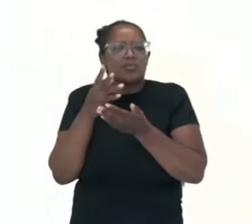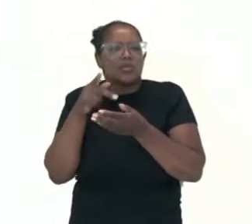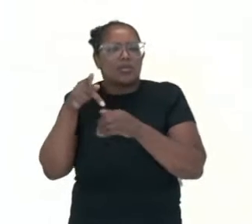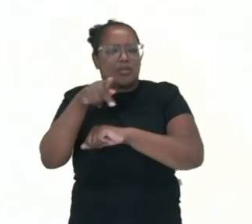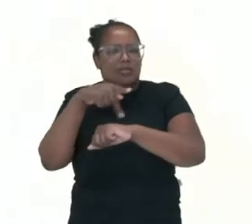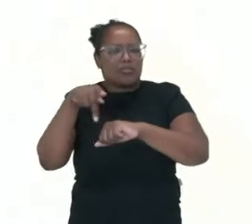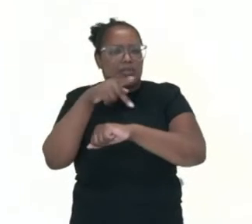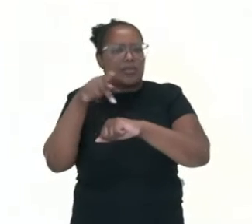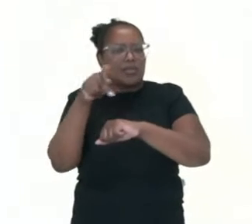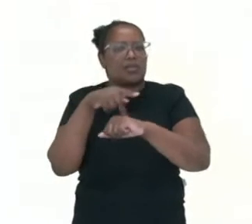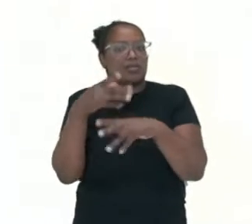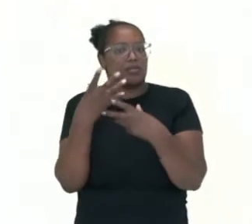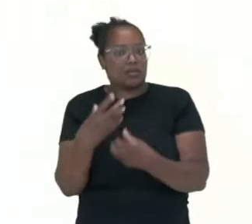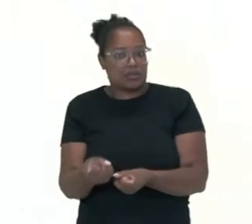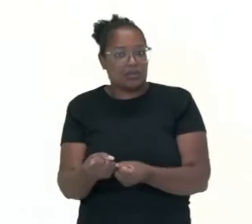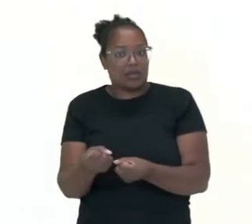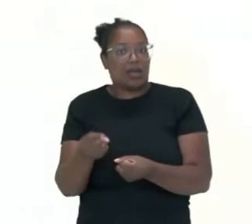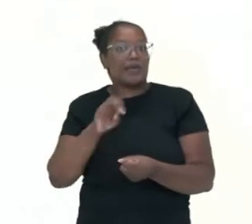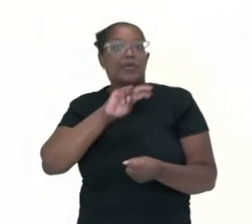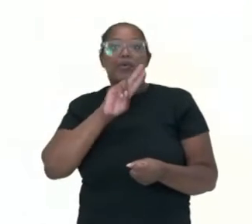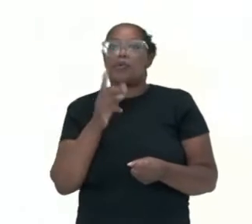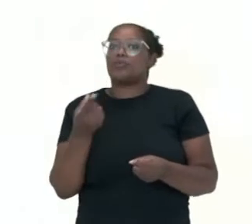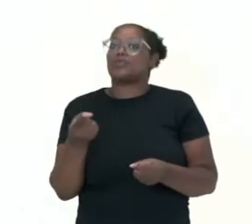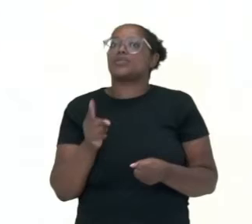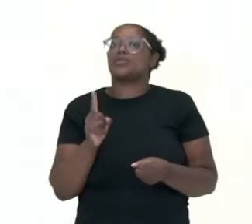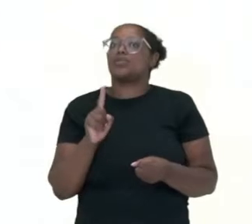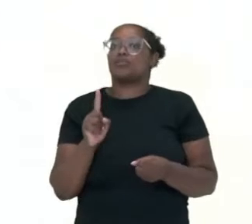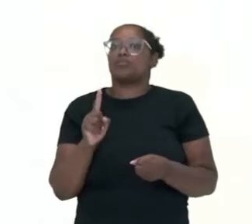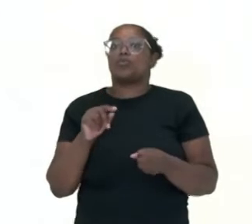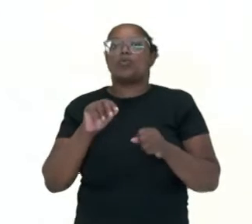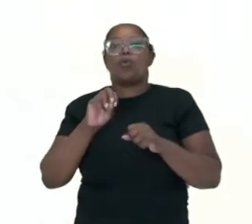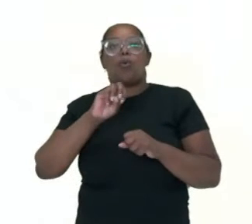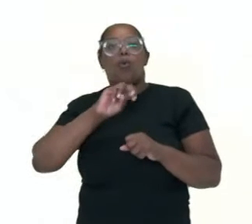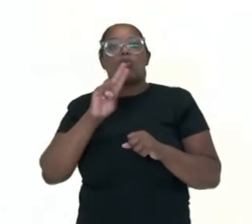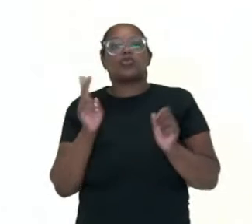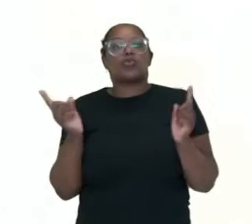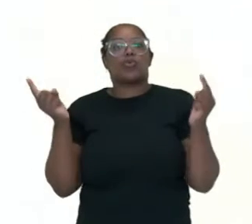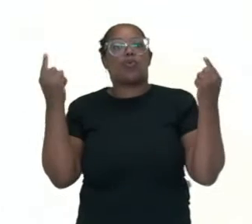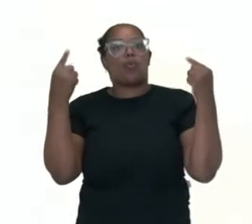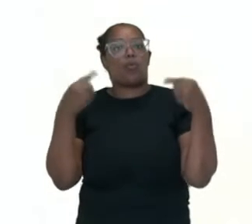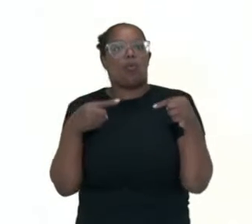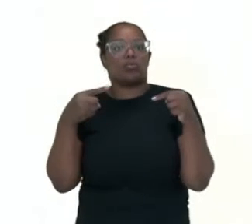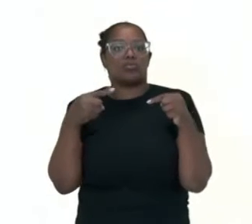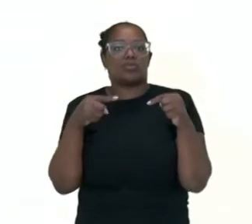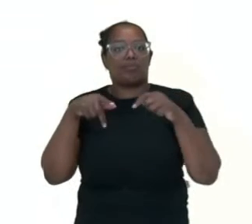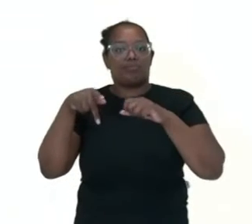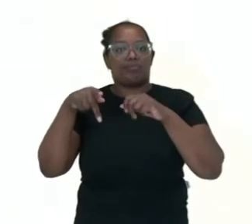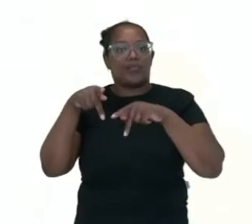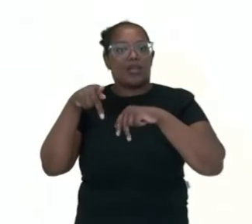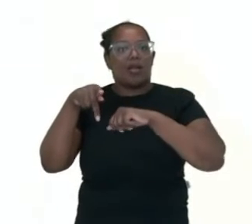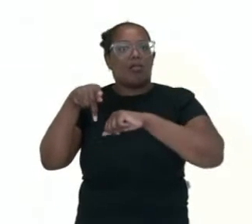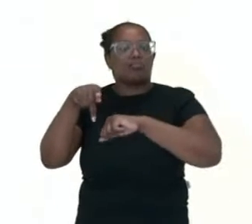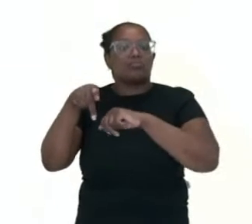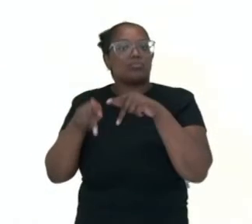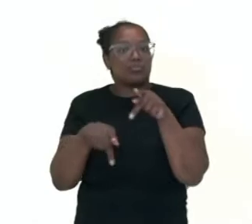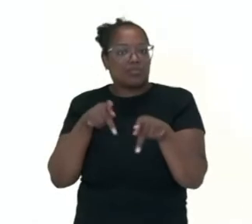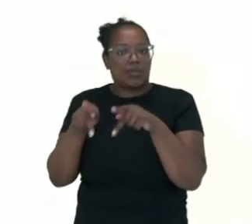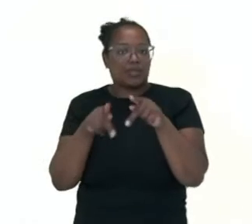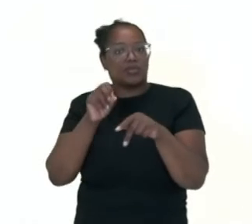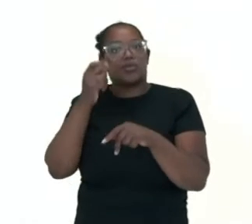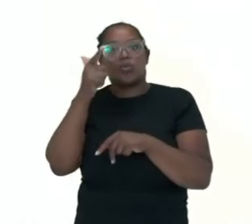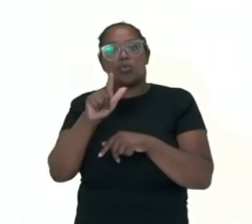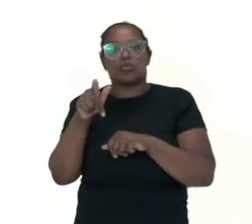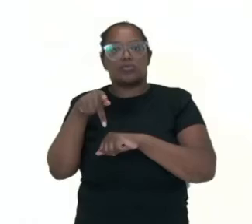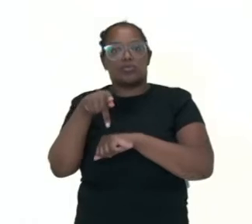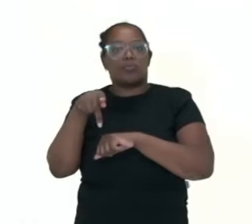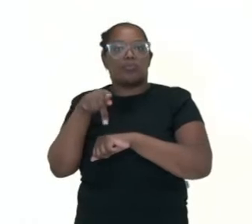e começaram a ser apoiados pela União Soviética e outros permaneceram sob o viés dos Estados Unidos e outros ficaram em cima do muro.